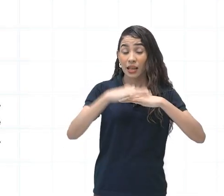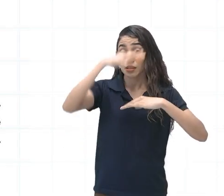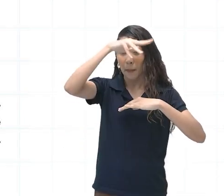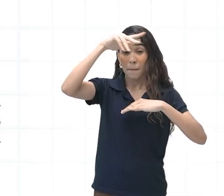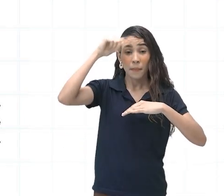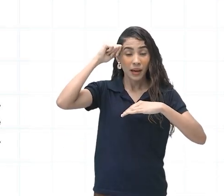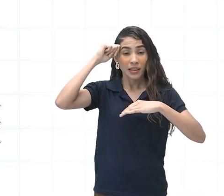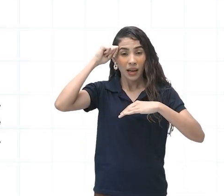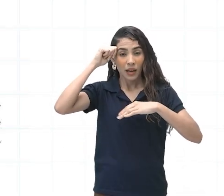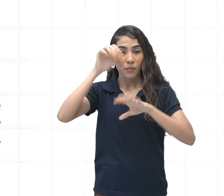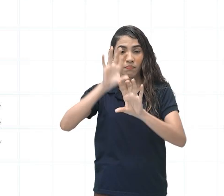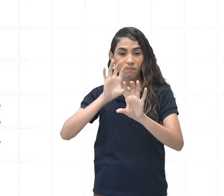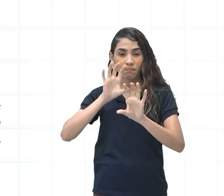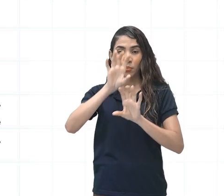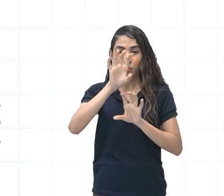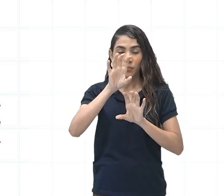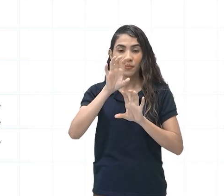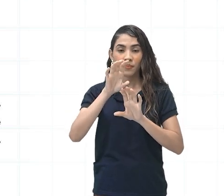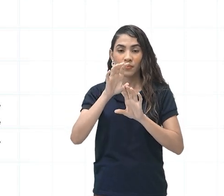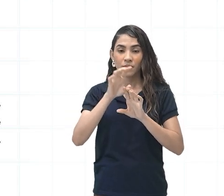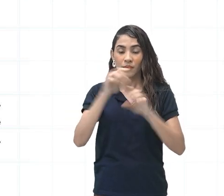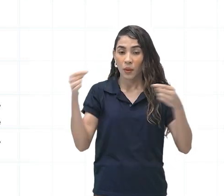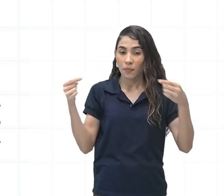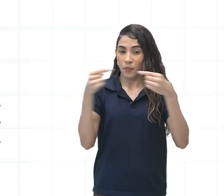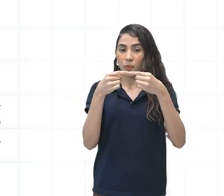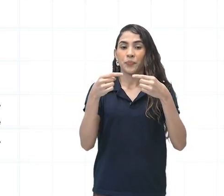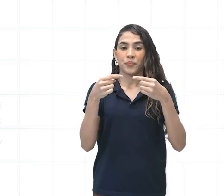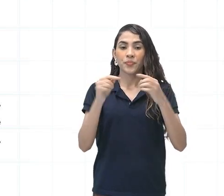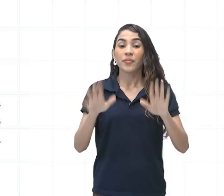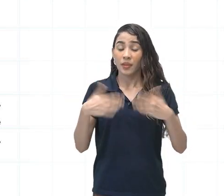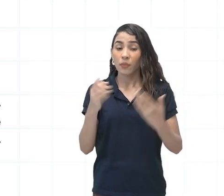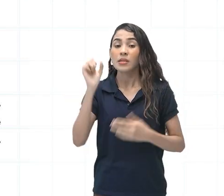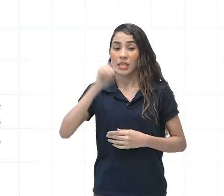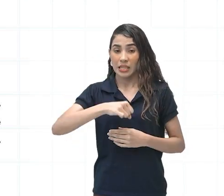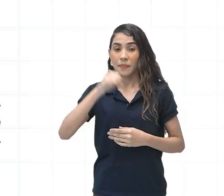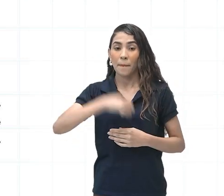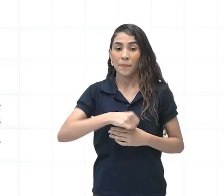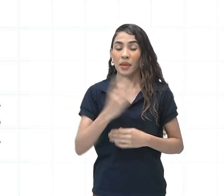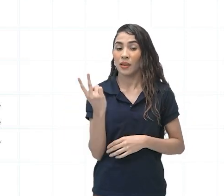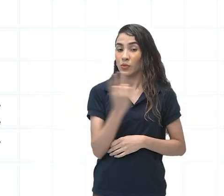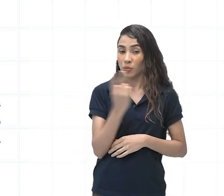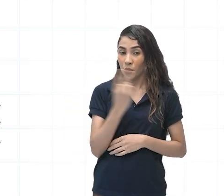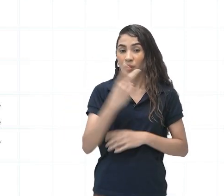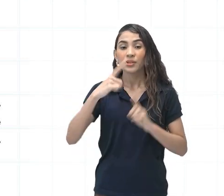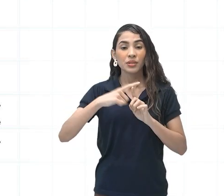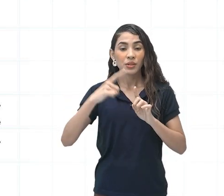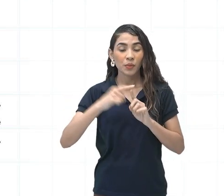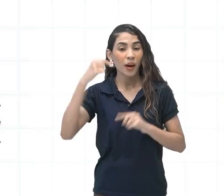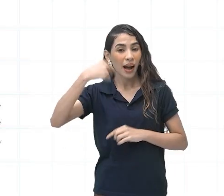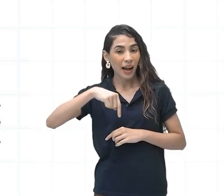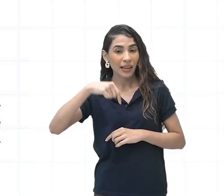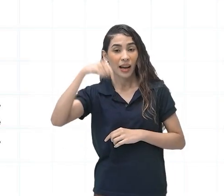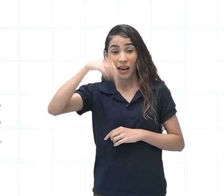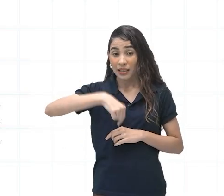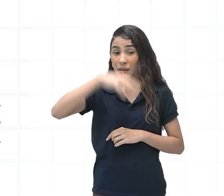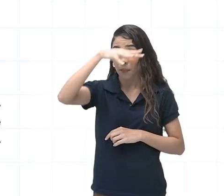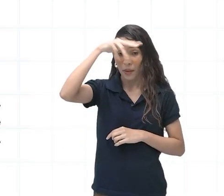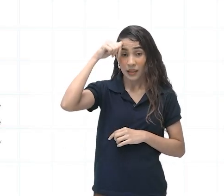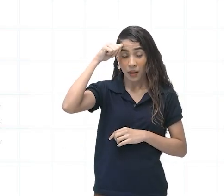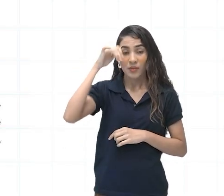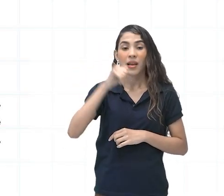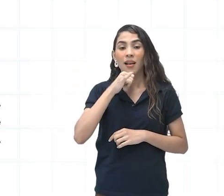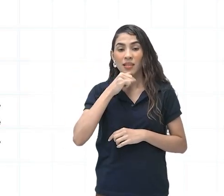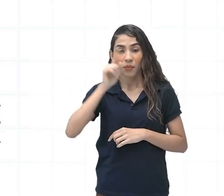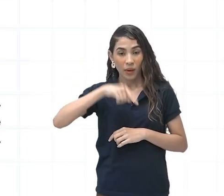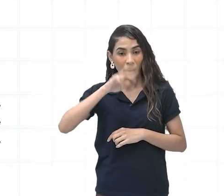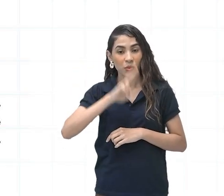aí bem no meio aí do encontro dessas duas tendências. Então, sim, as duas formas, aqui na cidade de Manaus, por exemplo,